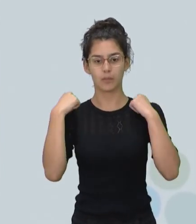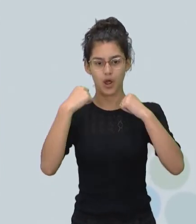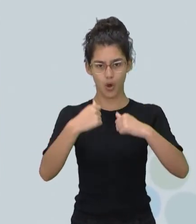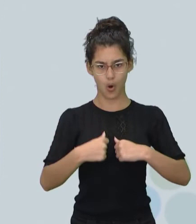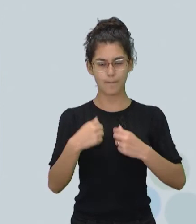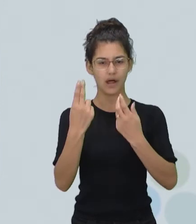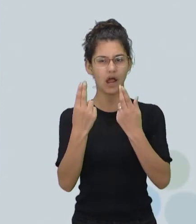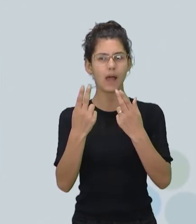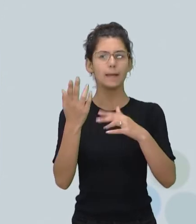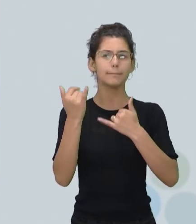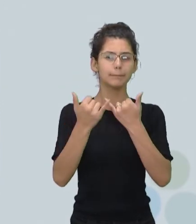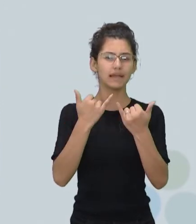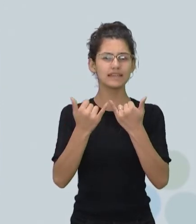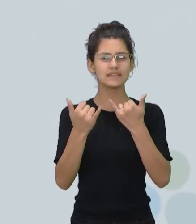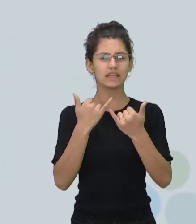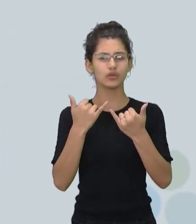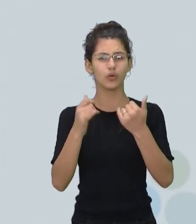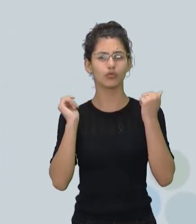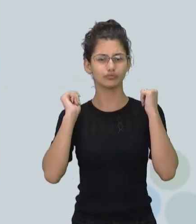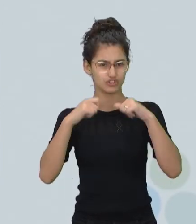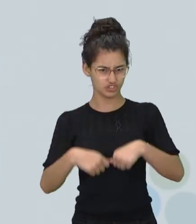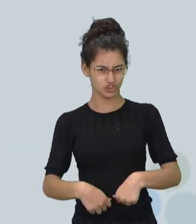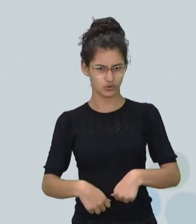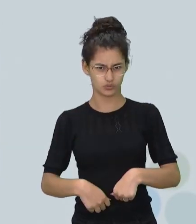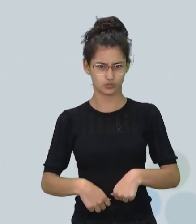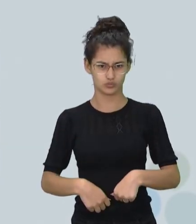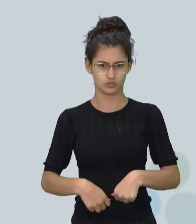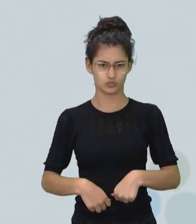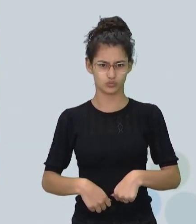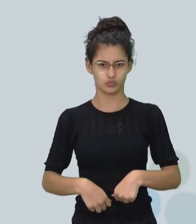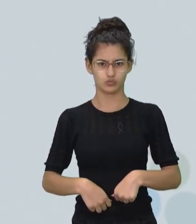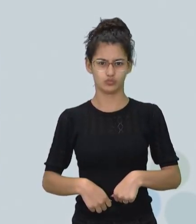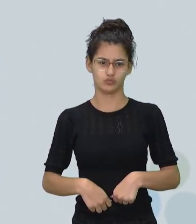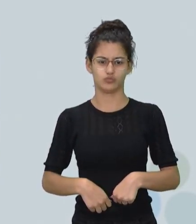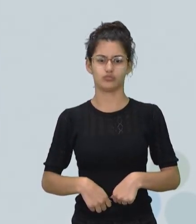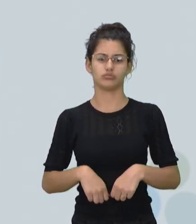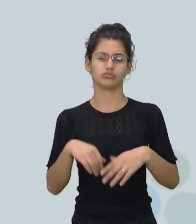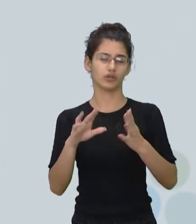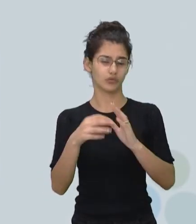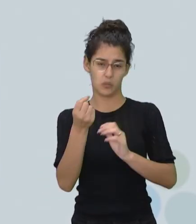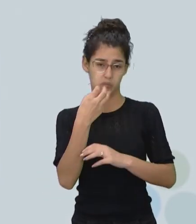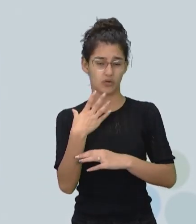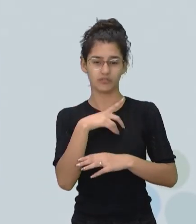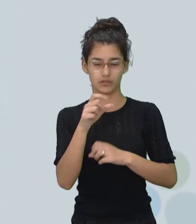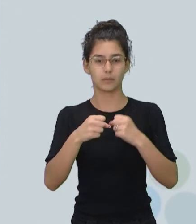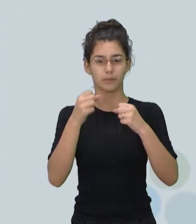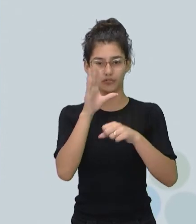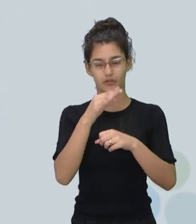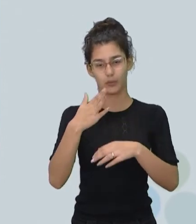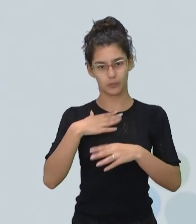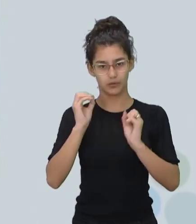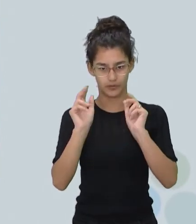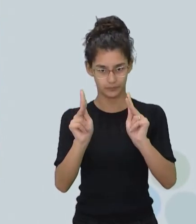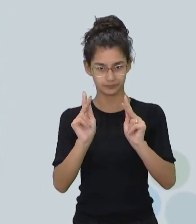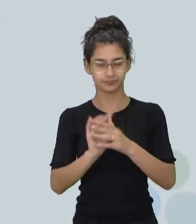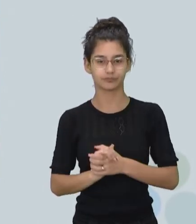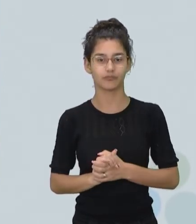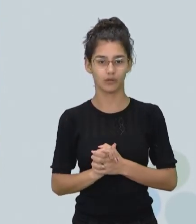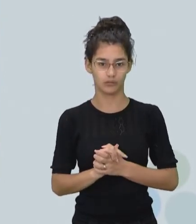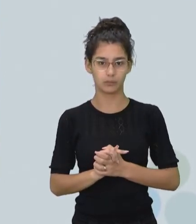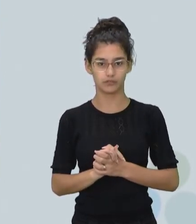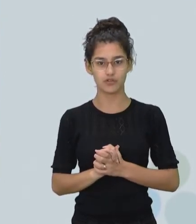um vestido, assim, acho que eu posso dizer assim. Se essa descrição não ficou boa, vocês podem falar comigo, tá bom? Mas